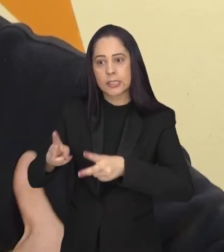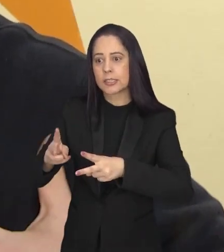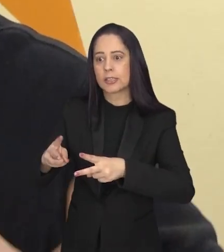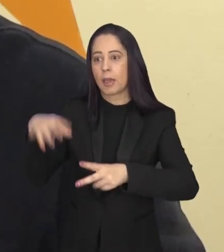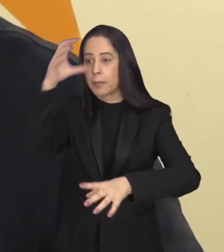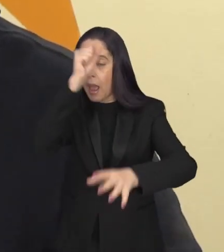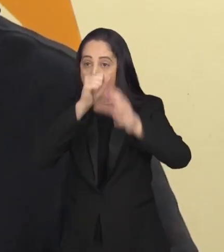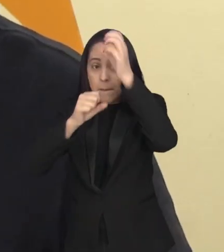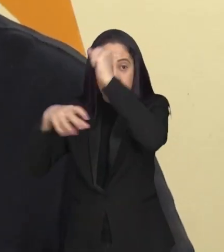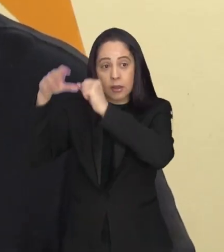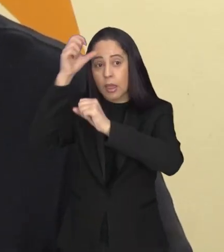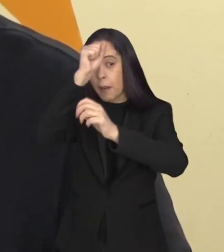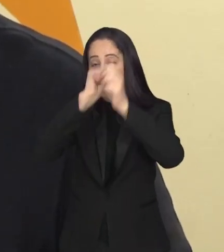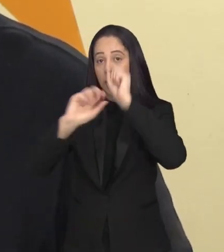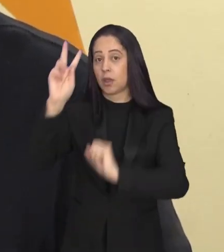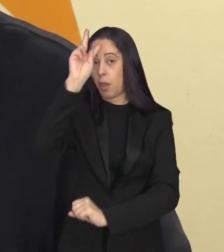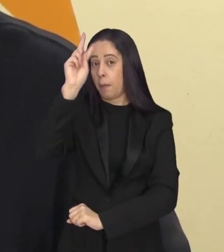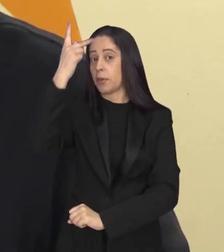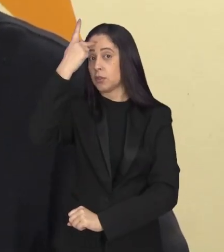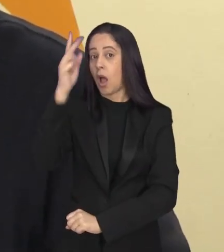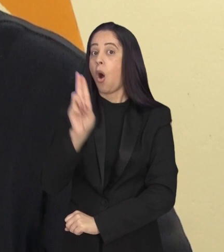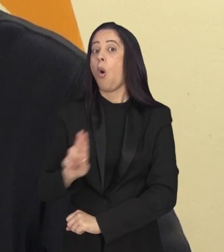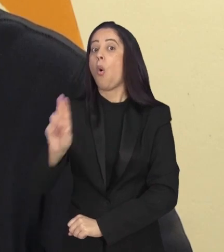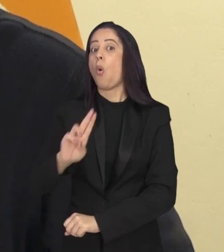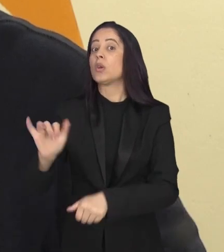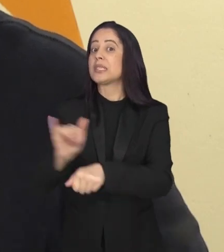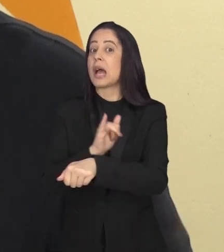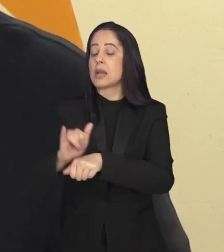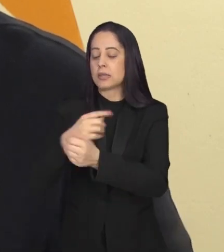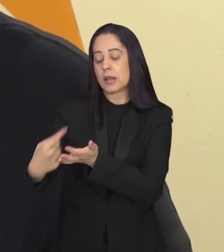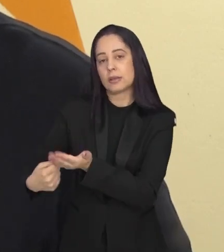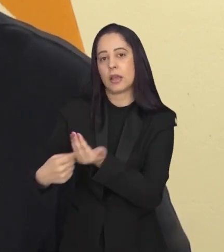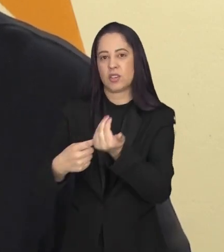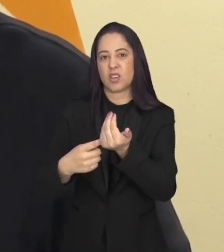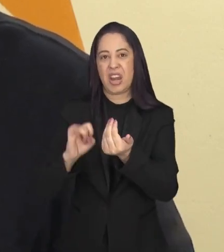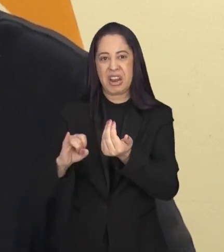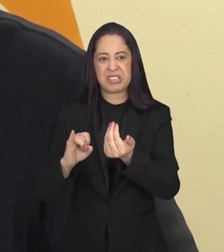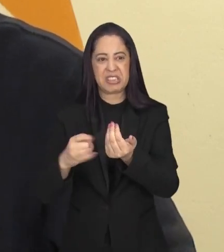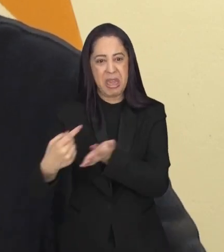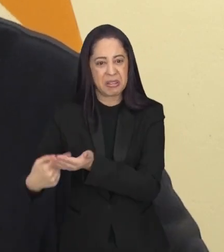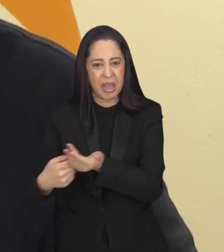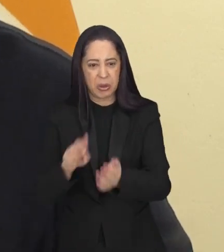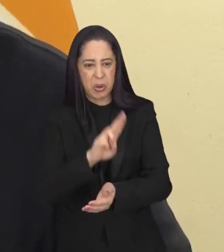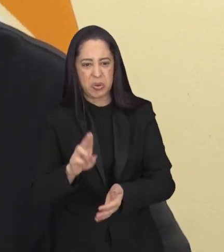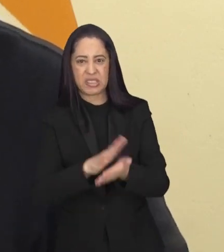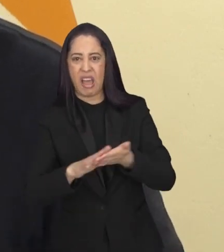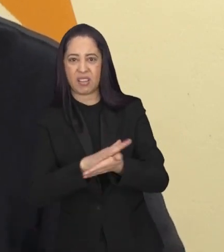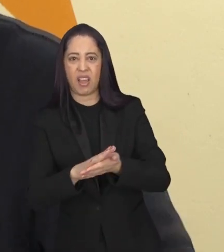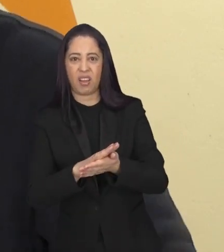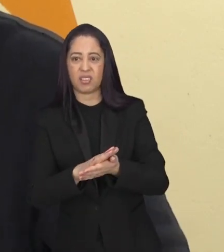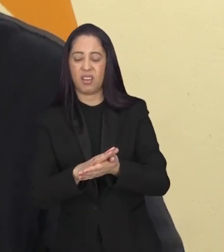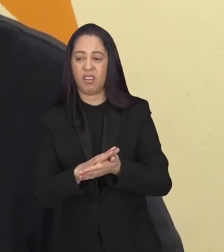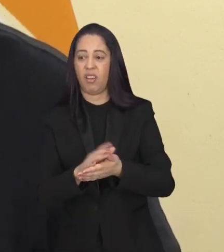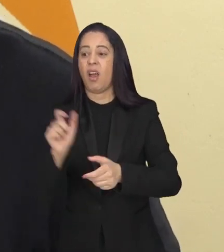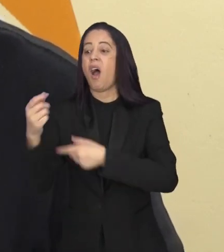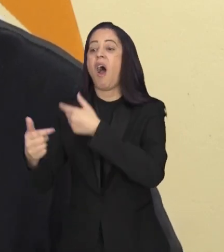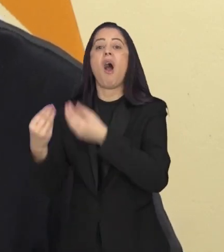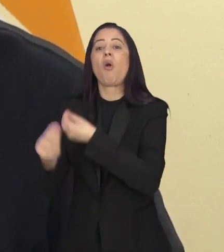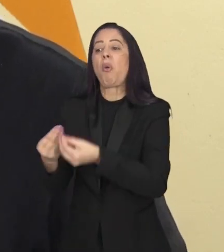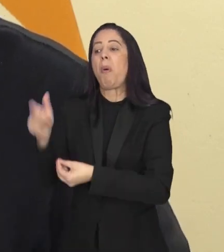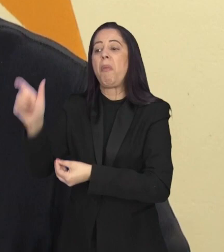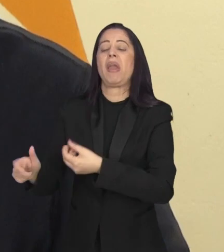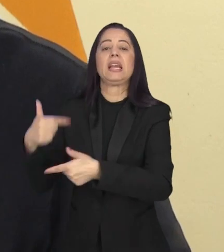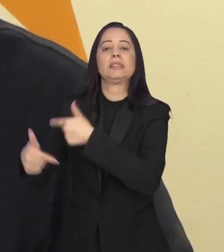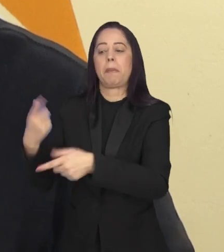que trabalhar com essas ferramentas. Eu acho que se ele deixar isso de acontecer, ele realmente vai ser uma pessoa que vai ficar obsoleta no